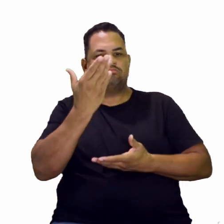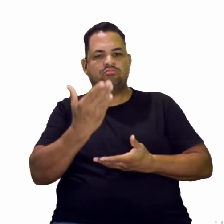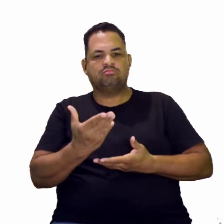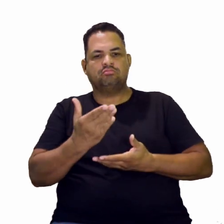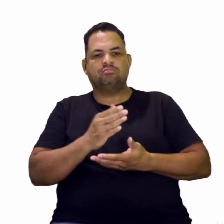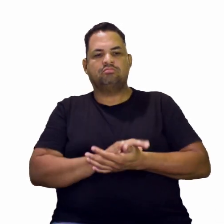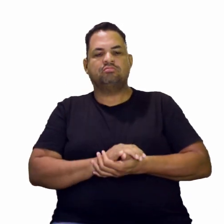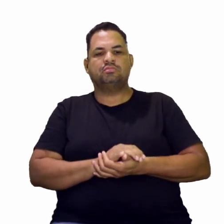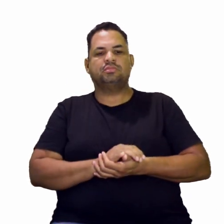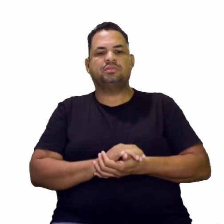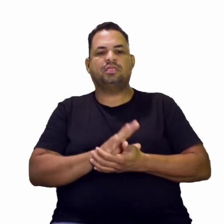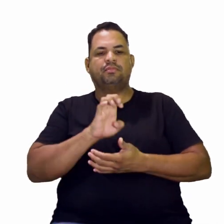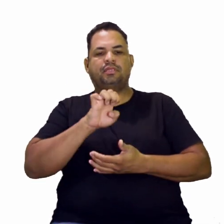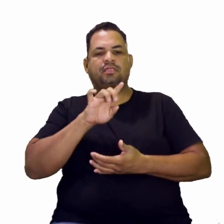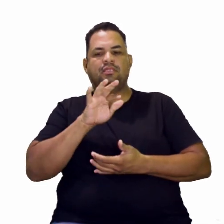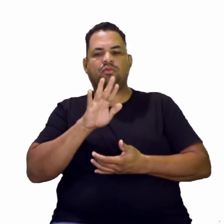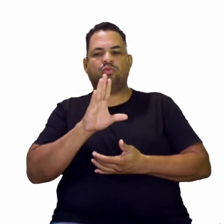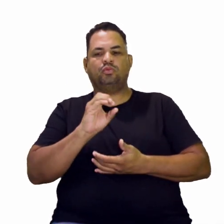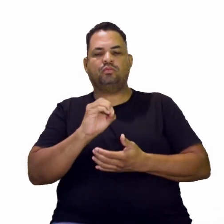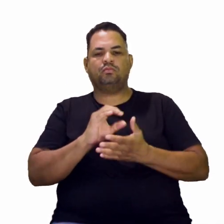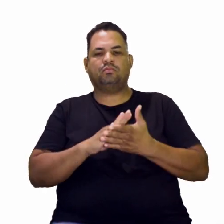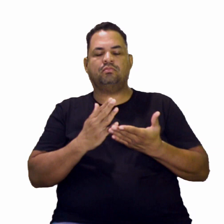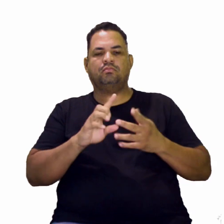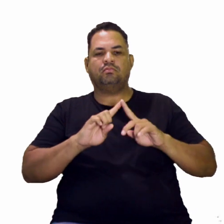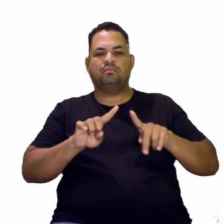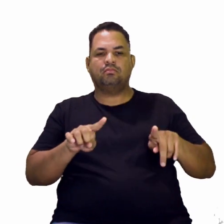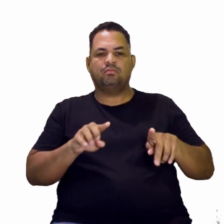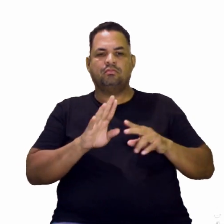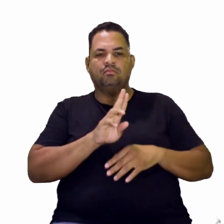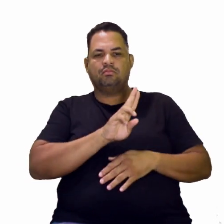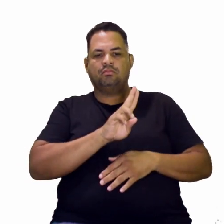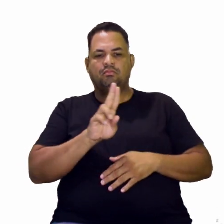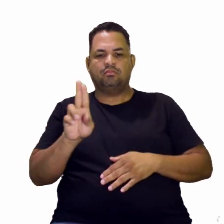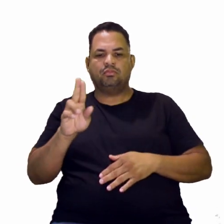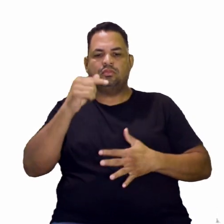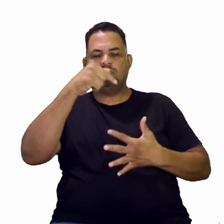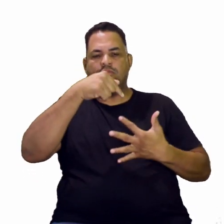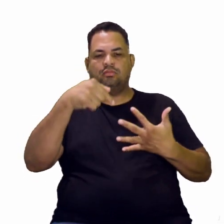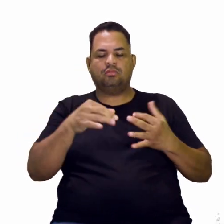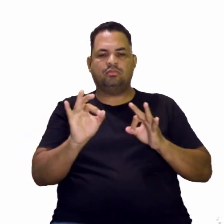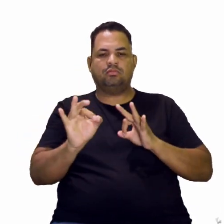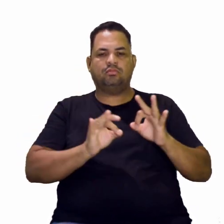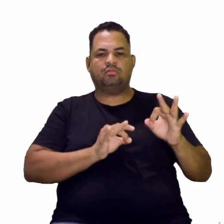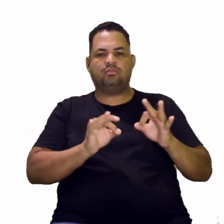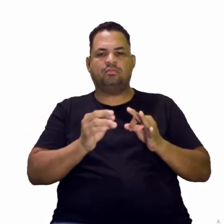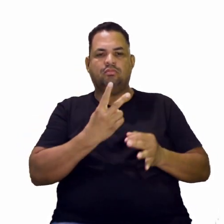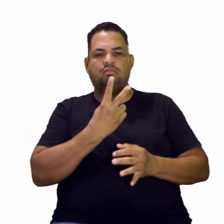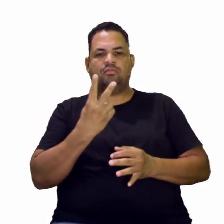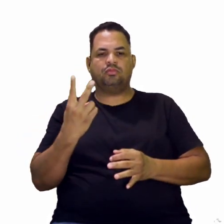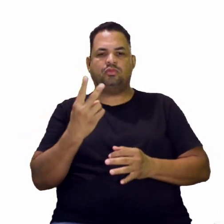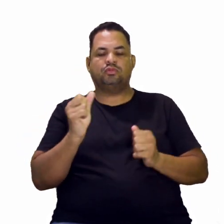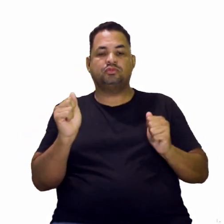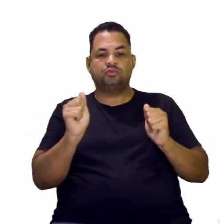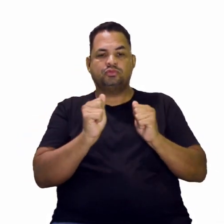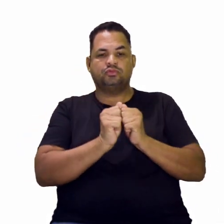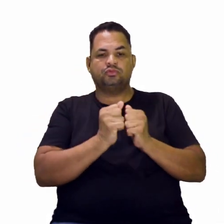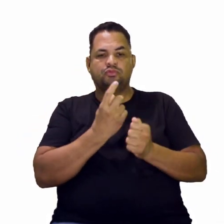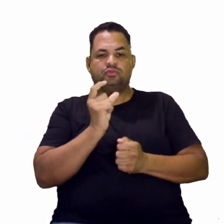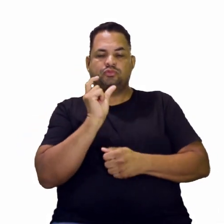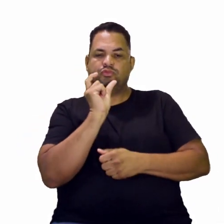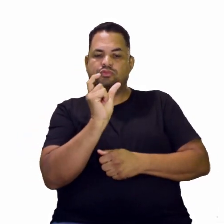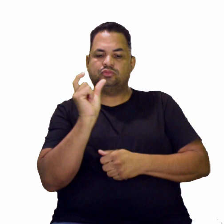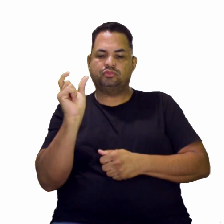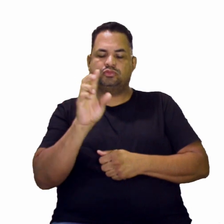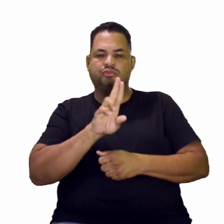de epíteto. Porém, o nome da espécie é formado pelos dois juntos e não só por